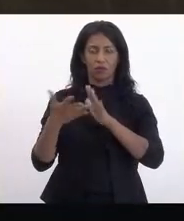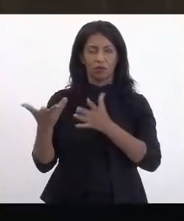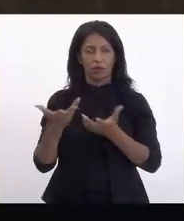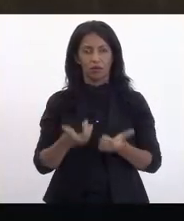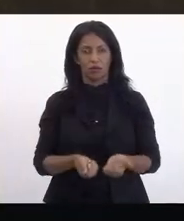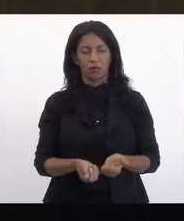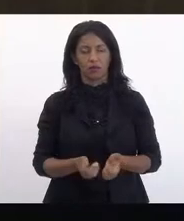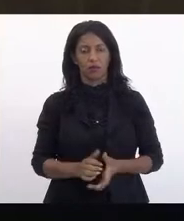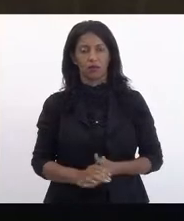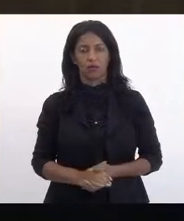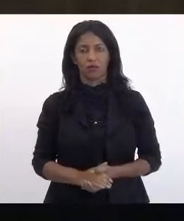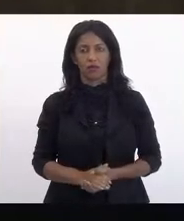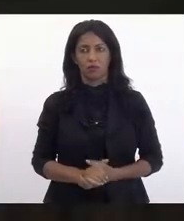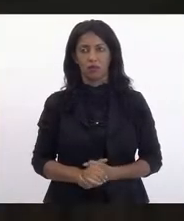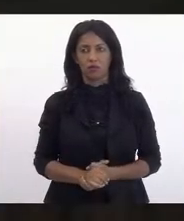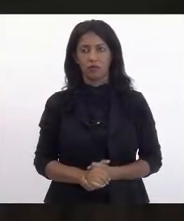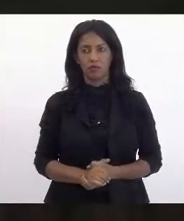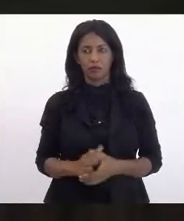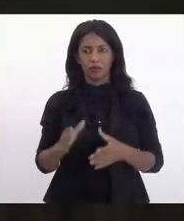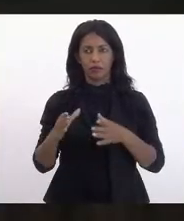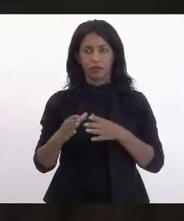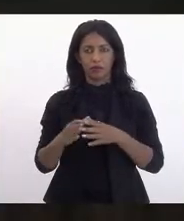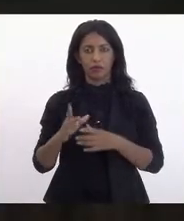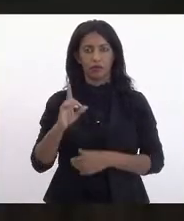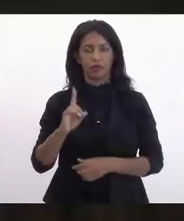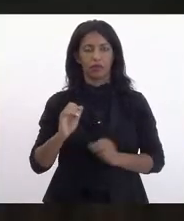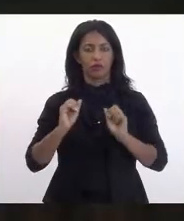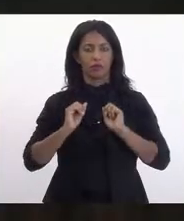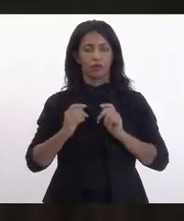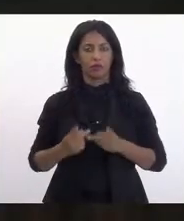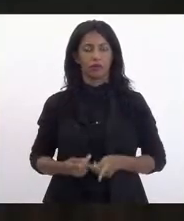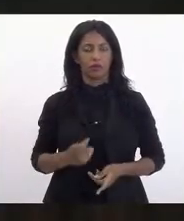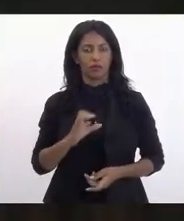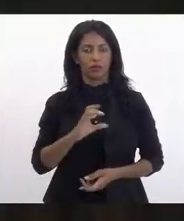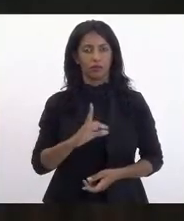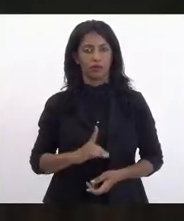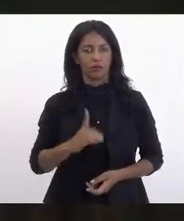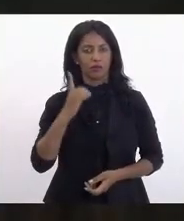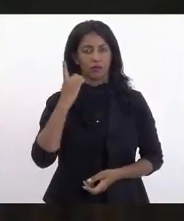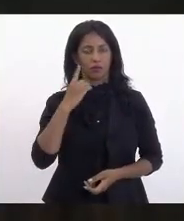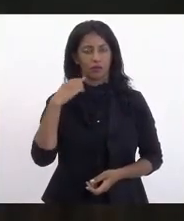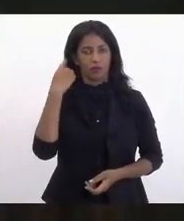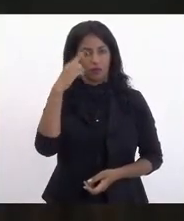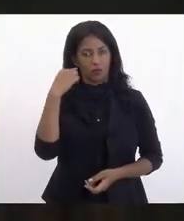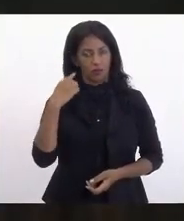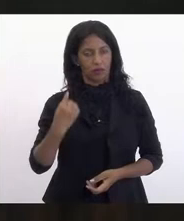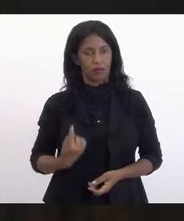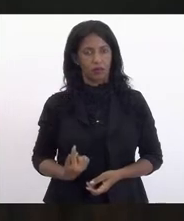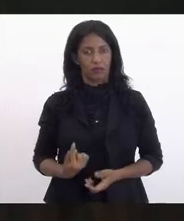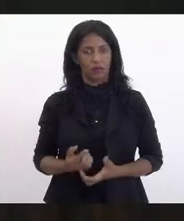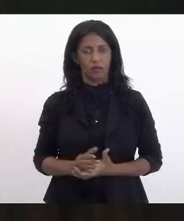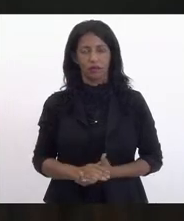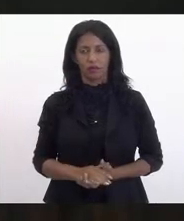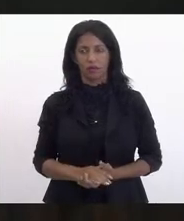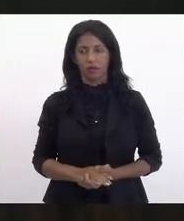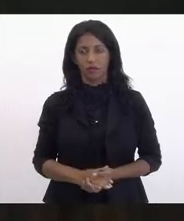Favorável. Pela Comissão de Defesa dos Direitos Humanos e Cidadania, deputada Dani Monteiro.